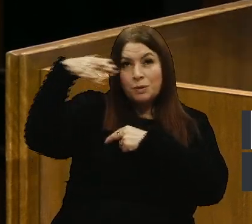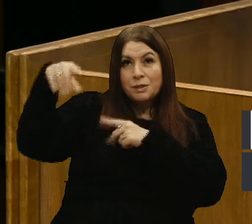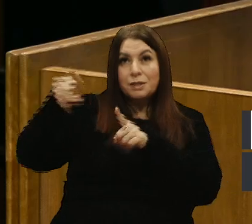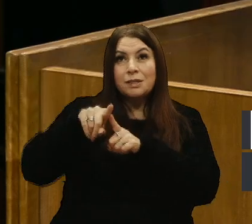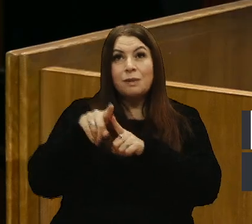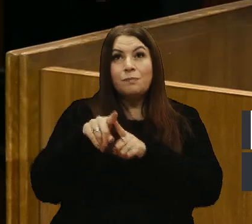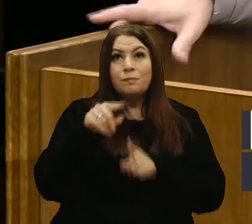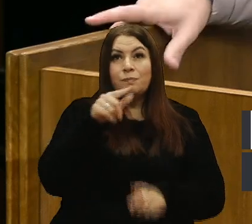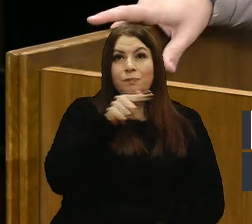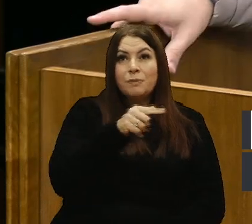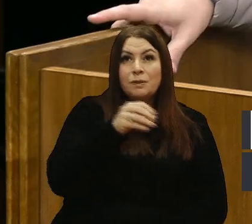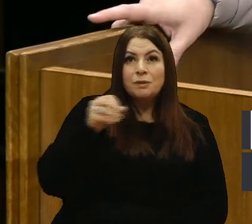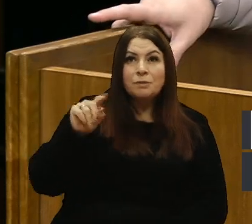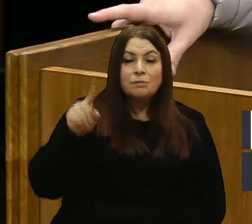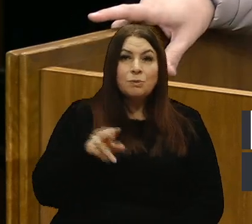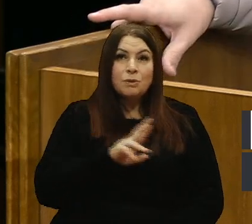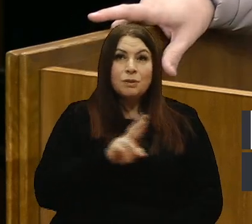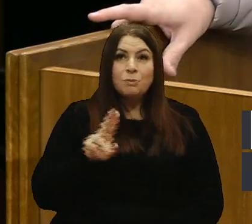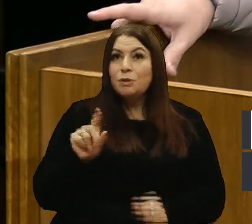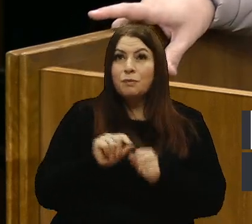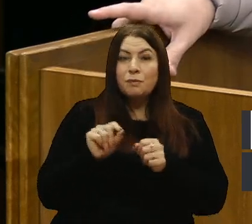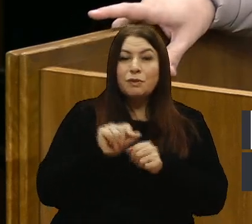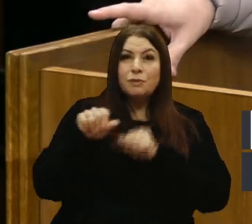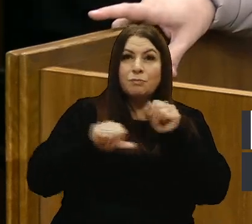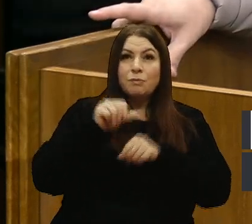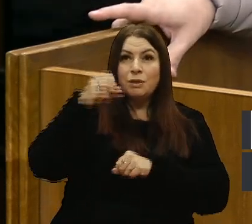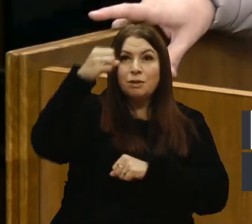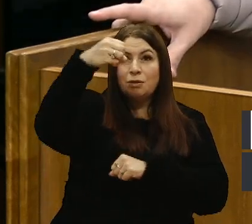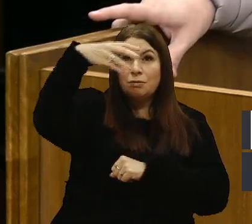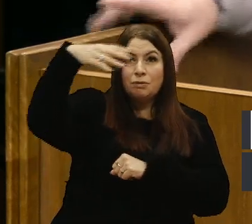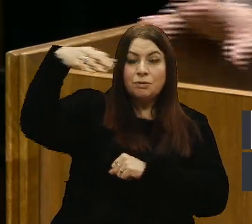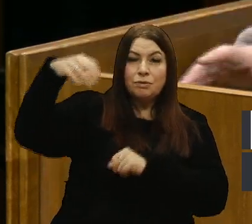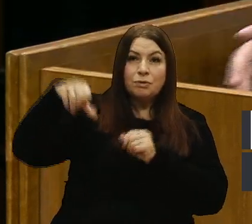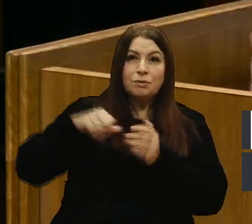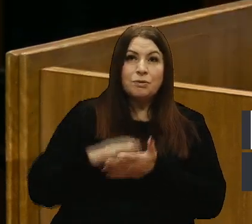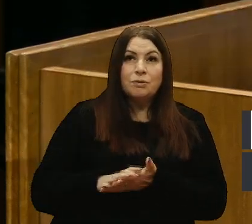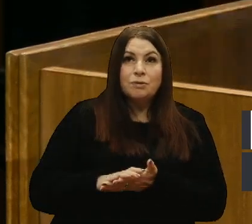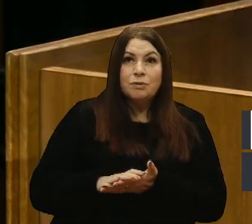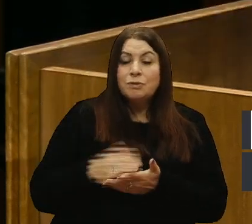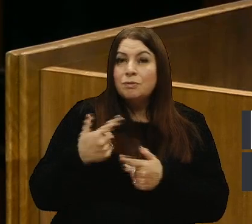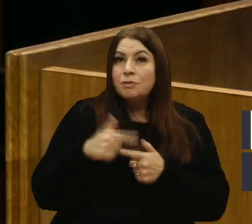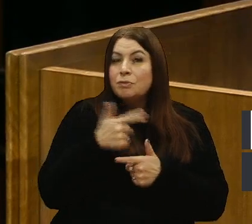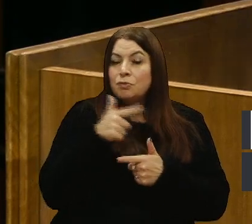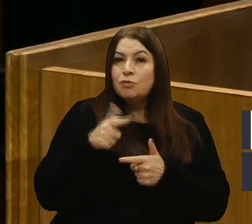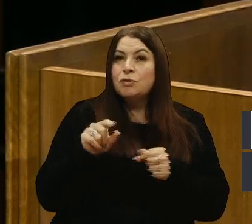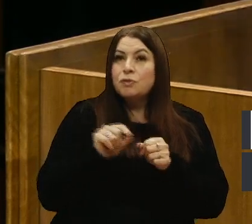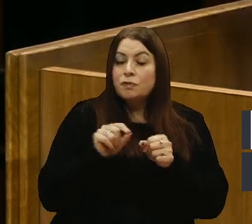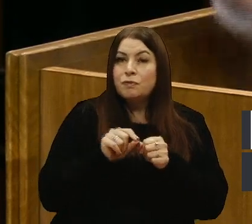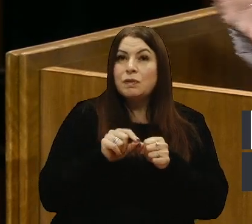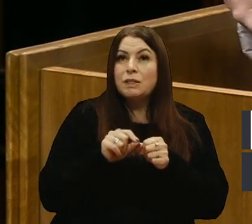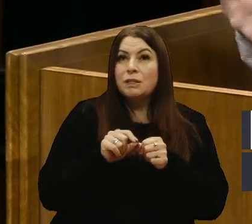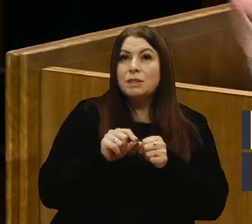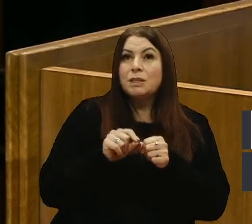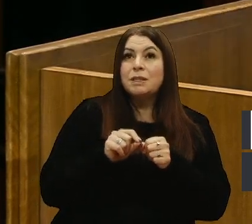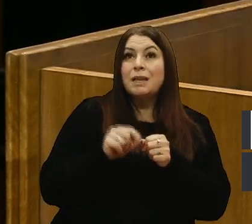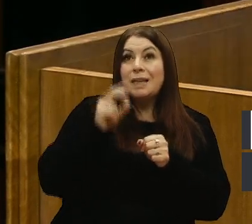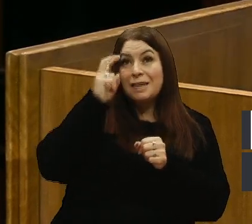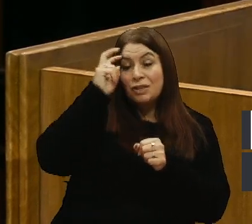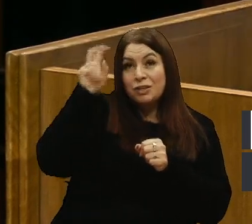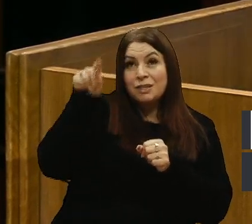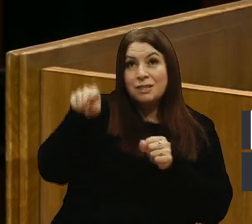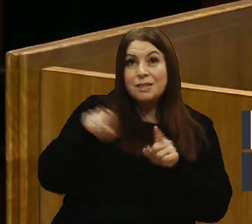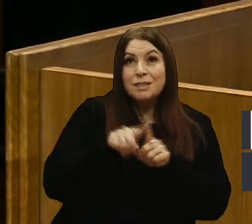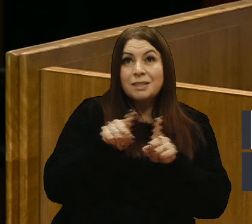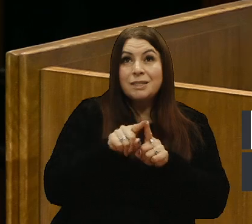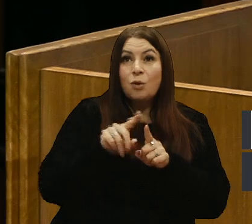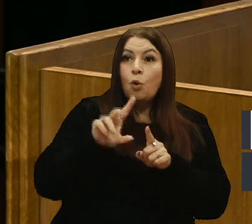em R$700 mil, porque não realizava a troca de lâmpadas. E porque não tinha instalado a inteligência nas lâmpadas para saber onde